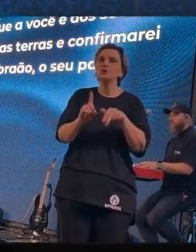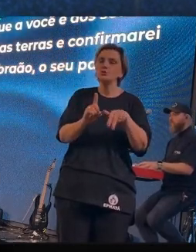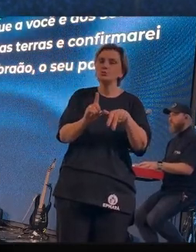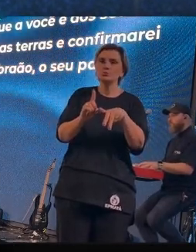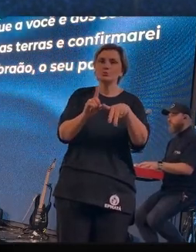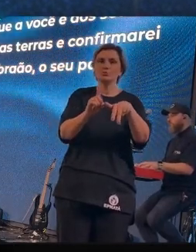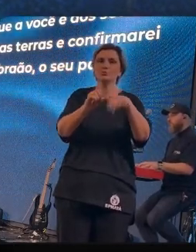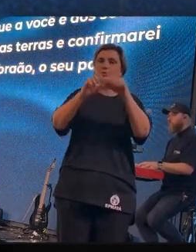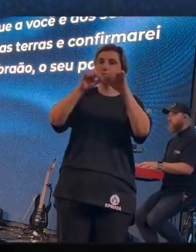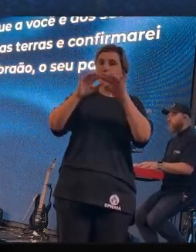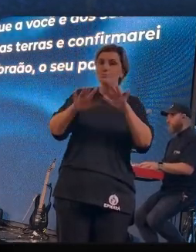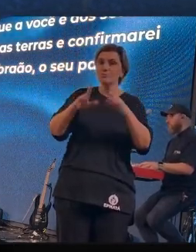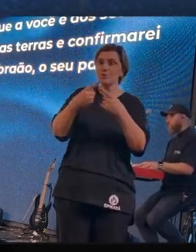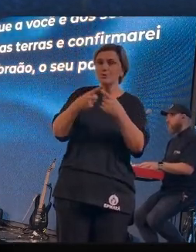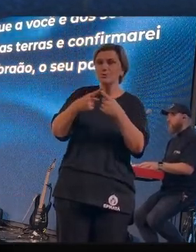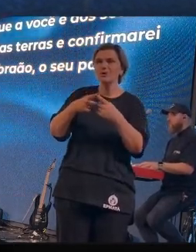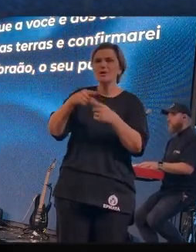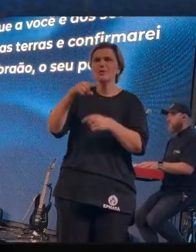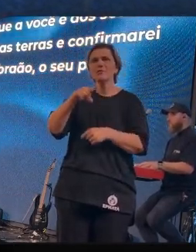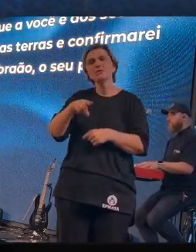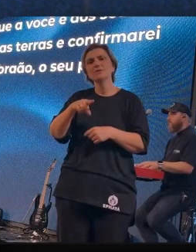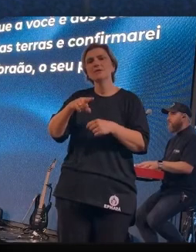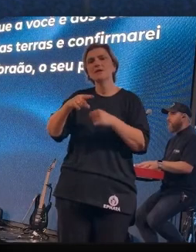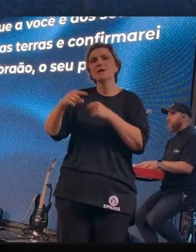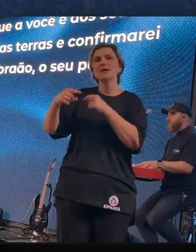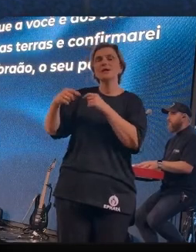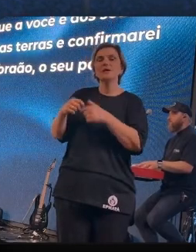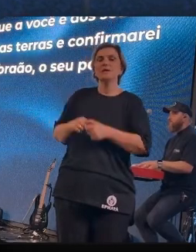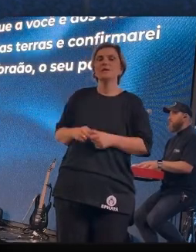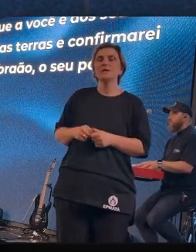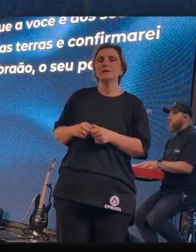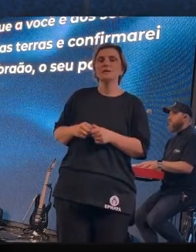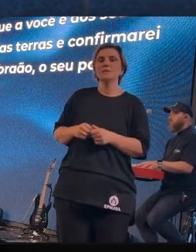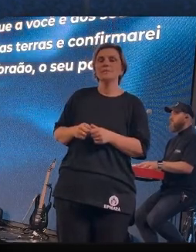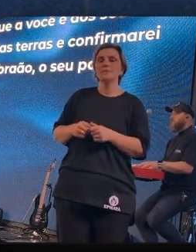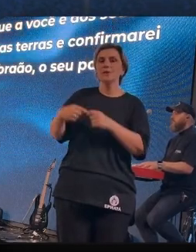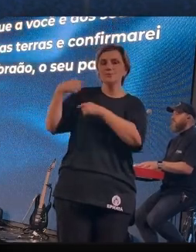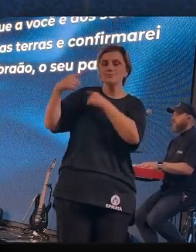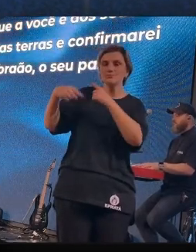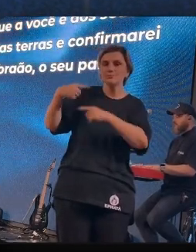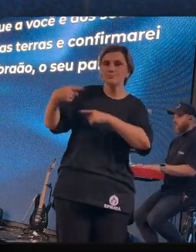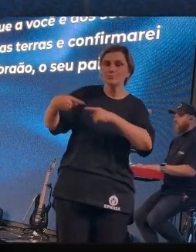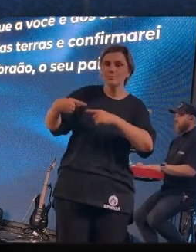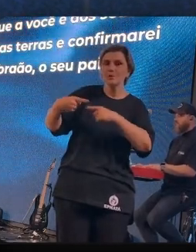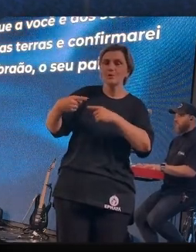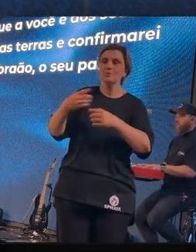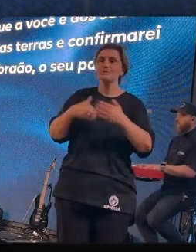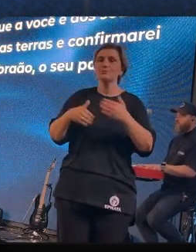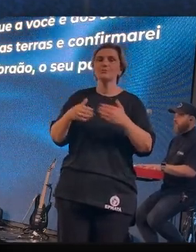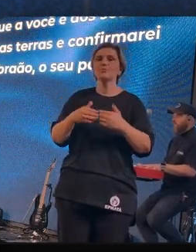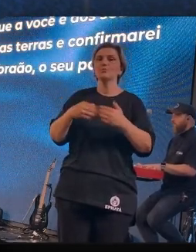abençoarei. Porque a você e a seus descendentes darei todas estas terras,